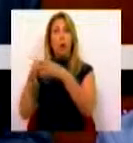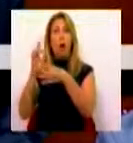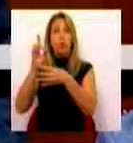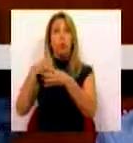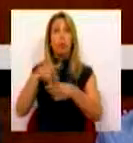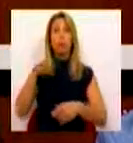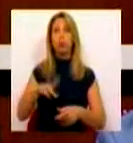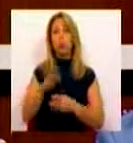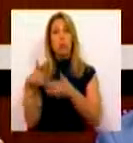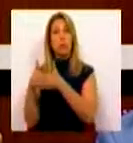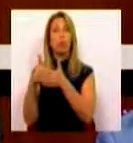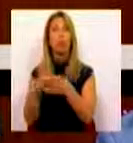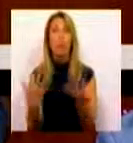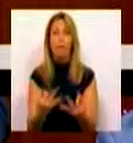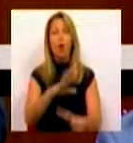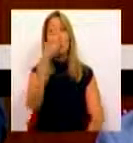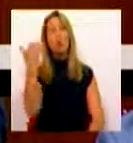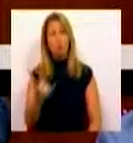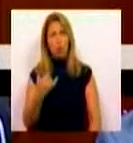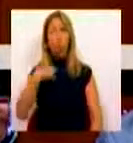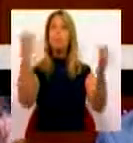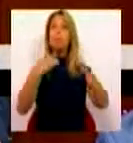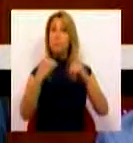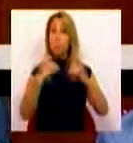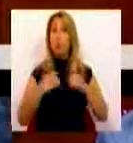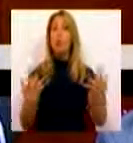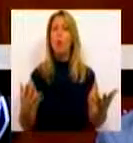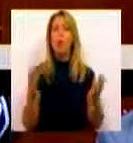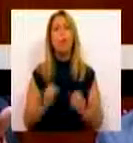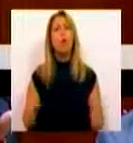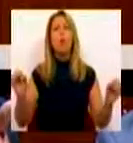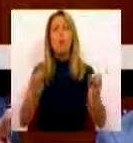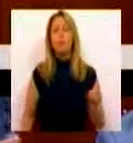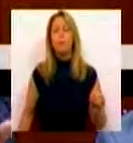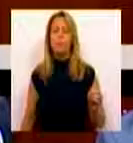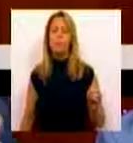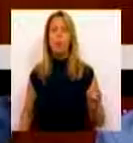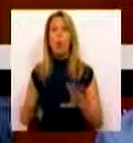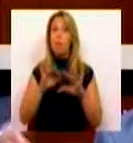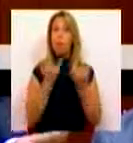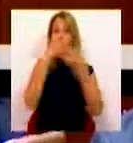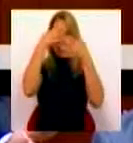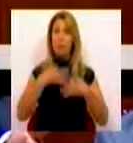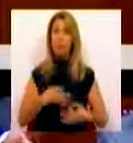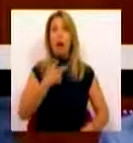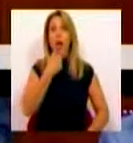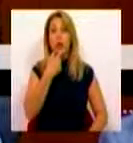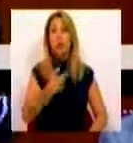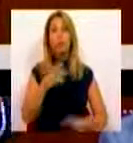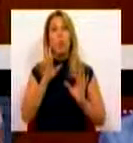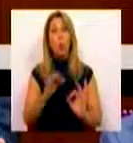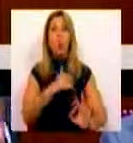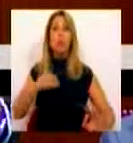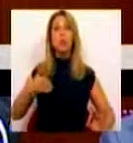lugar, partilho consigo a visão de que não há uma sociedade decente sem serviços públicos fortes que sejam garantes da equidade. Acho